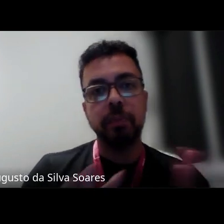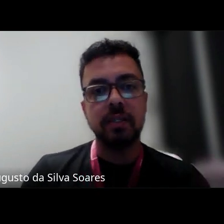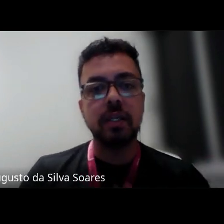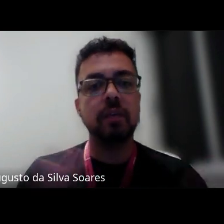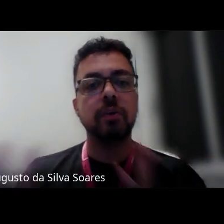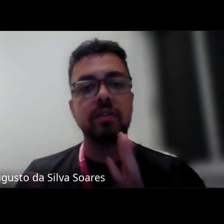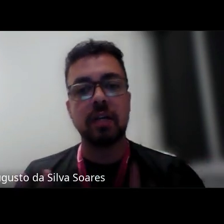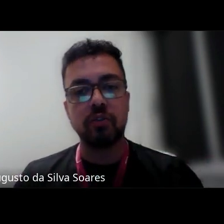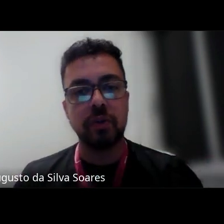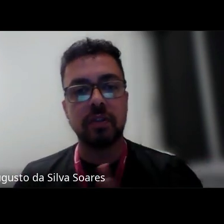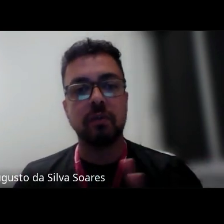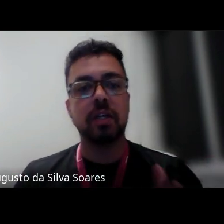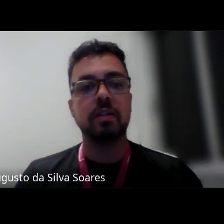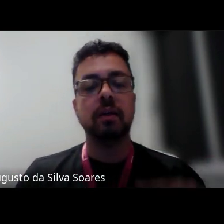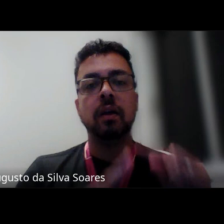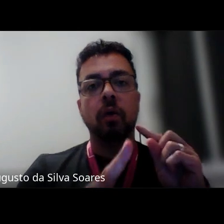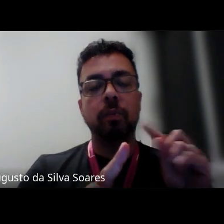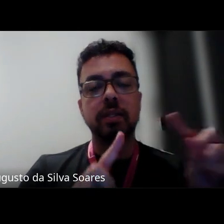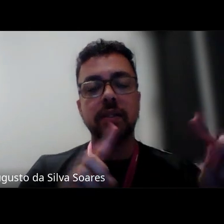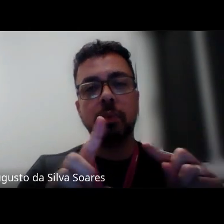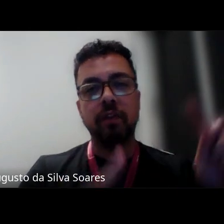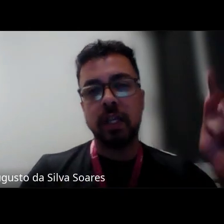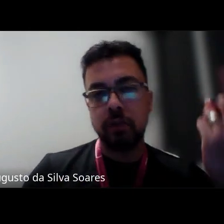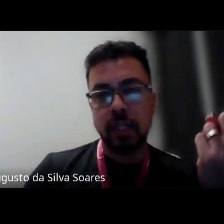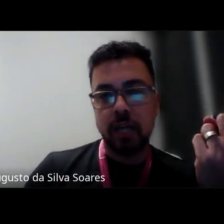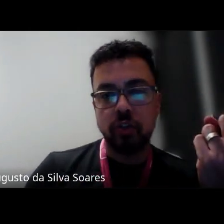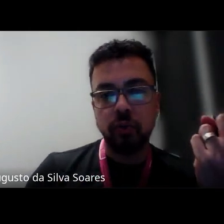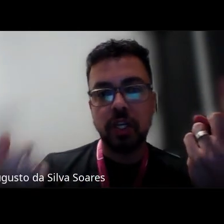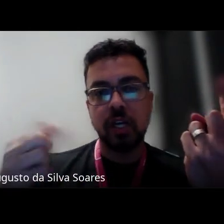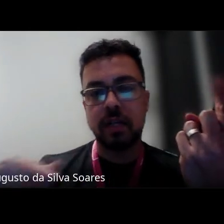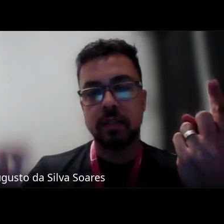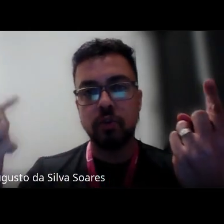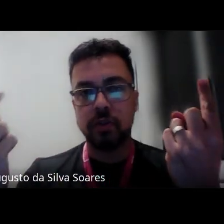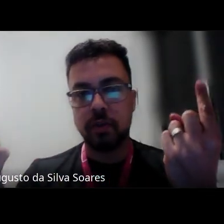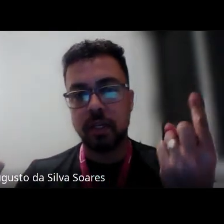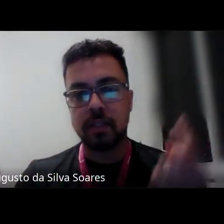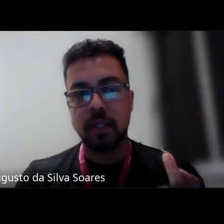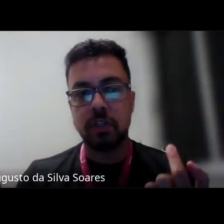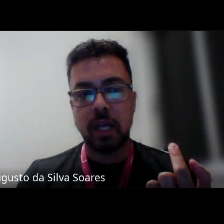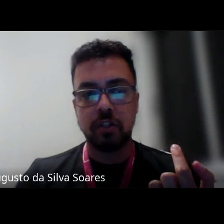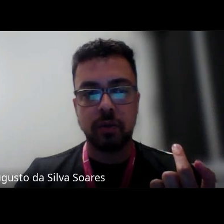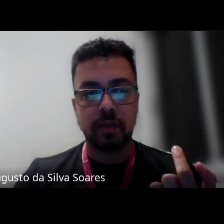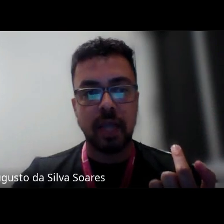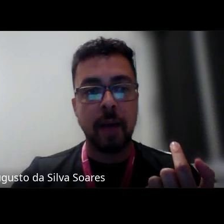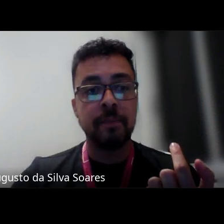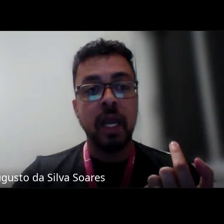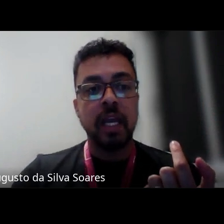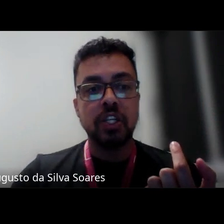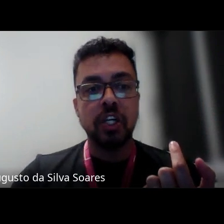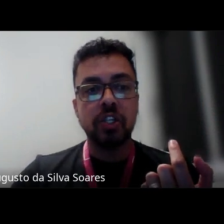fala de princípio, legislação de biossegurança. O princípio vem da unidade 1 e a legislação de biossegurança na unidade 2,